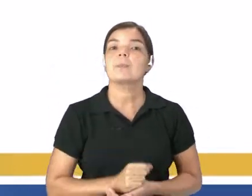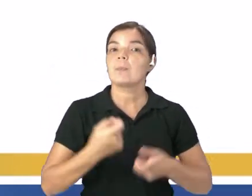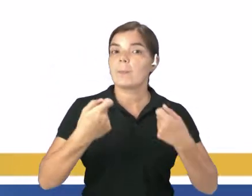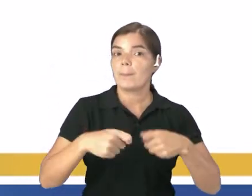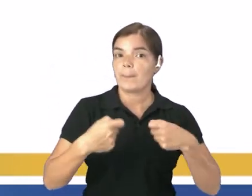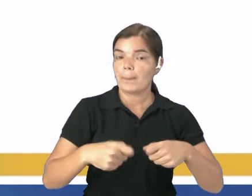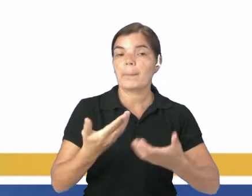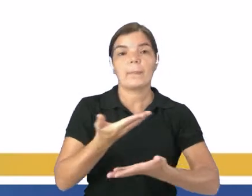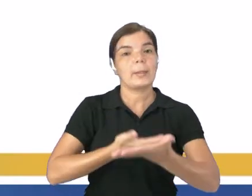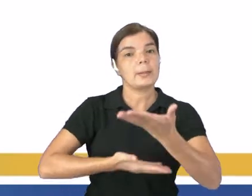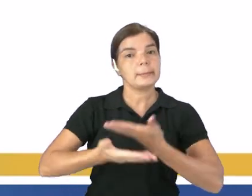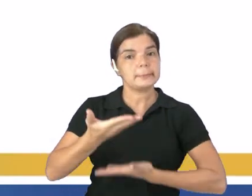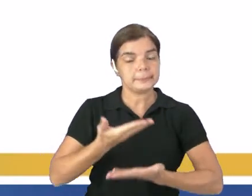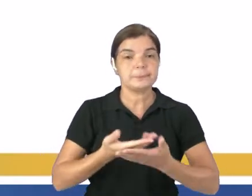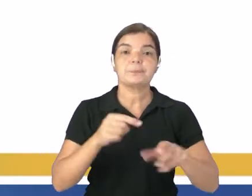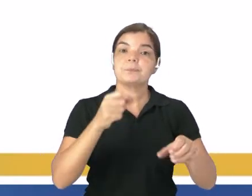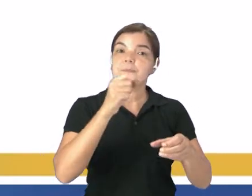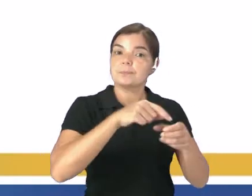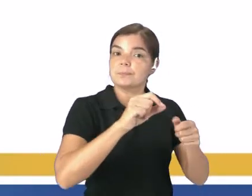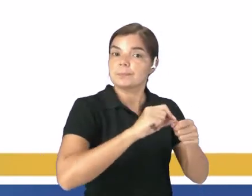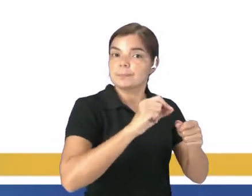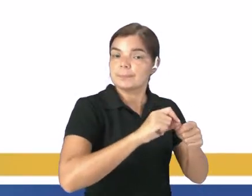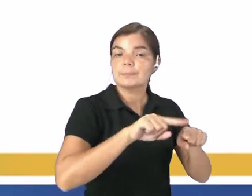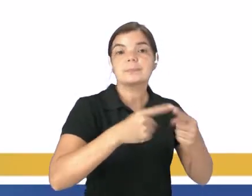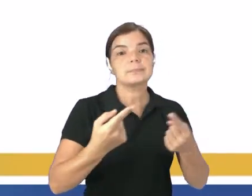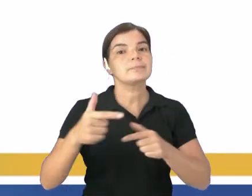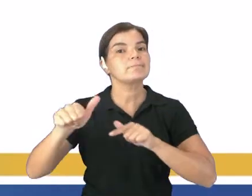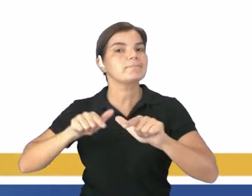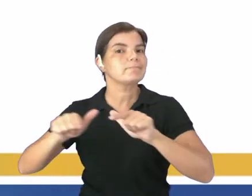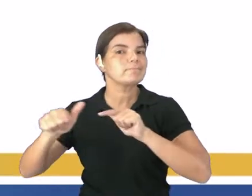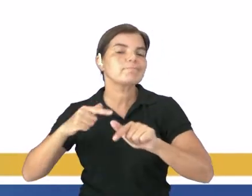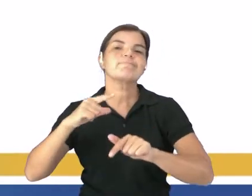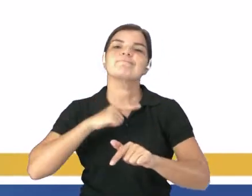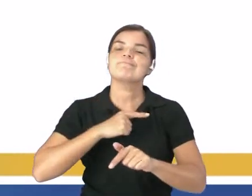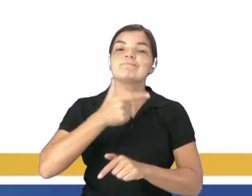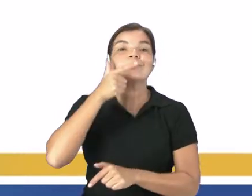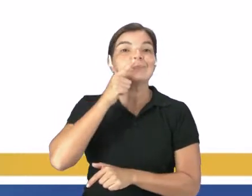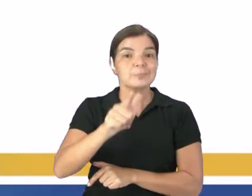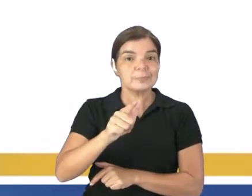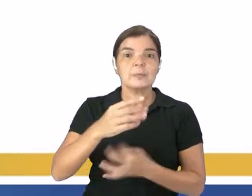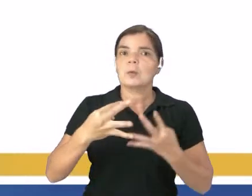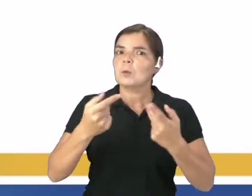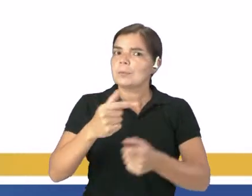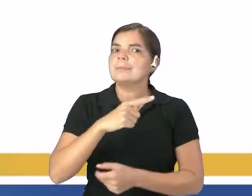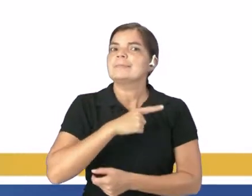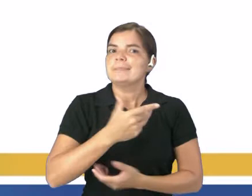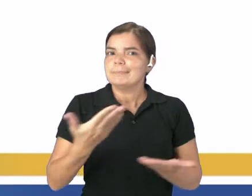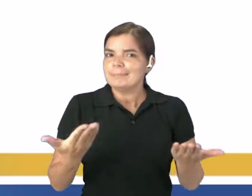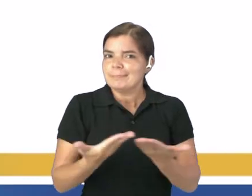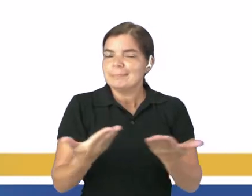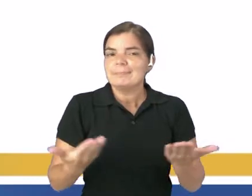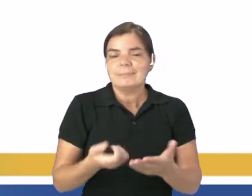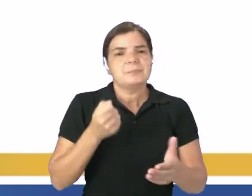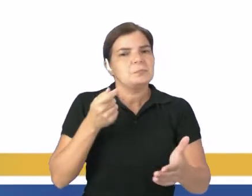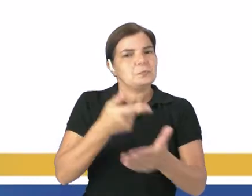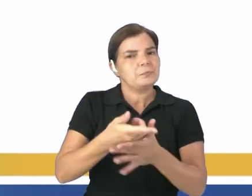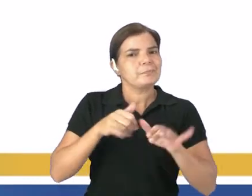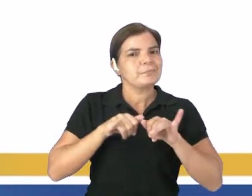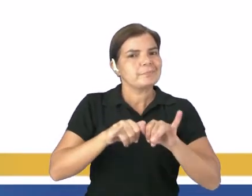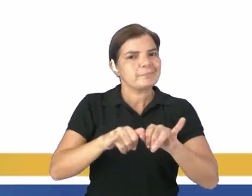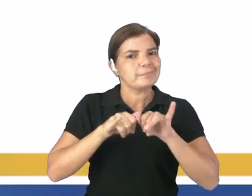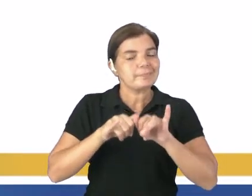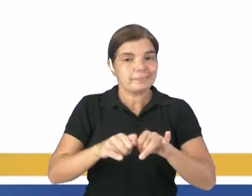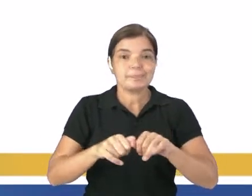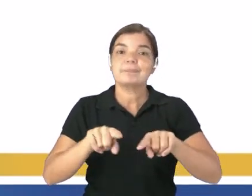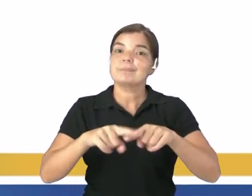dessa relação entre os meios de produção e os trabalhadores para que a gente tenha acesso a tudo que a gente tem hoje em dia, as coisas que a gente compra no mercado, na